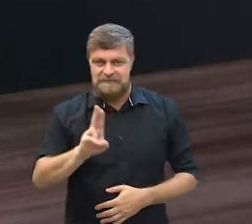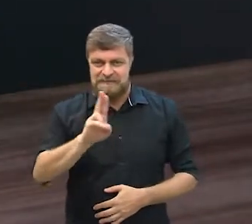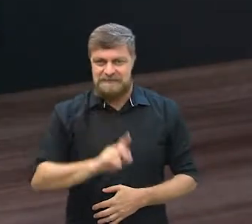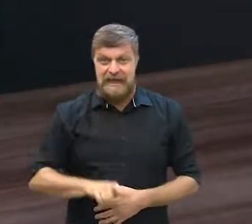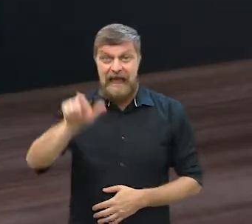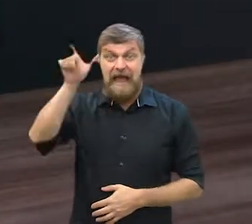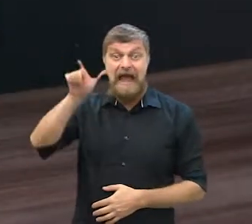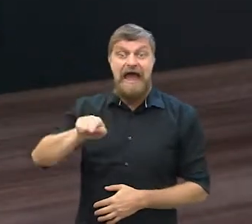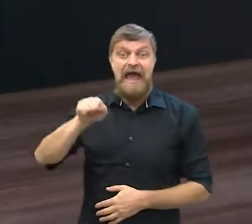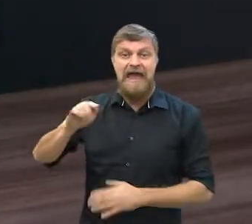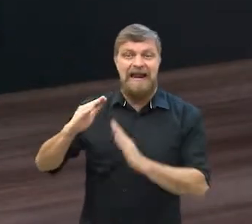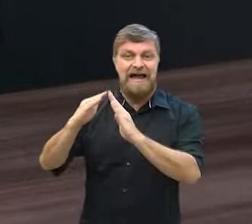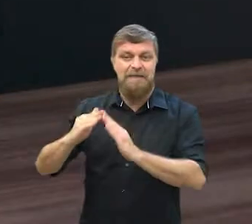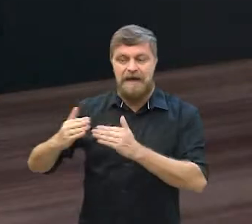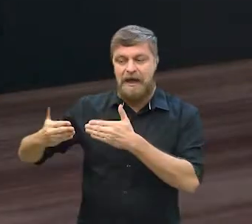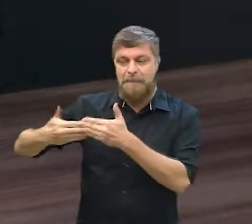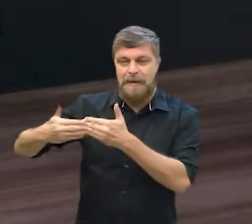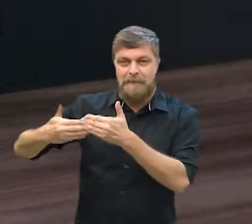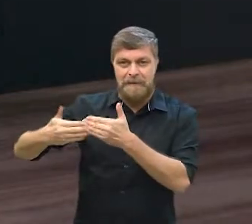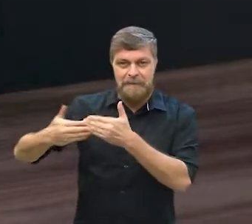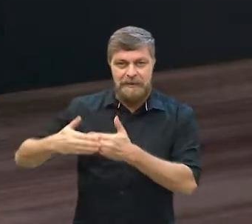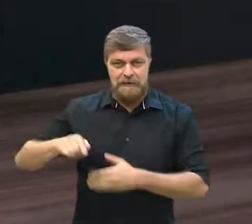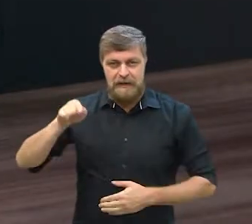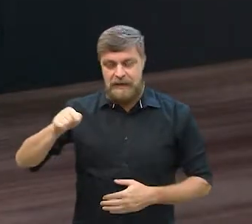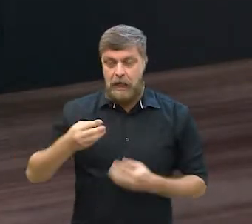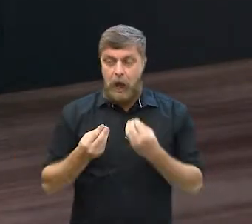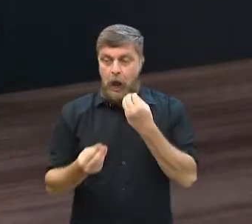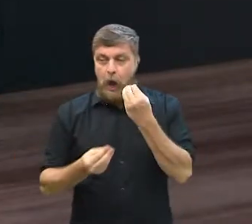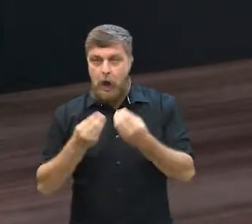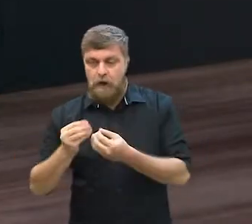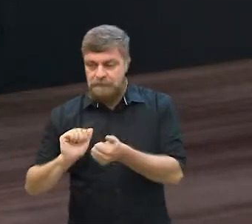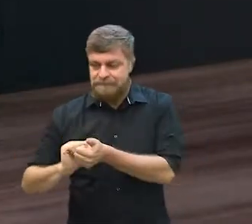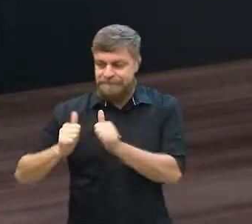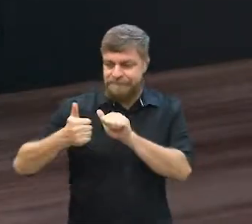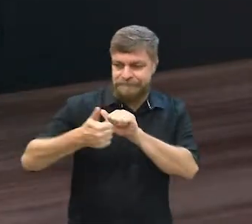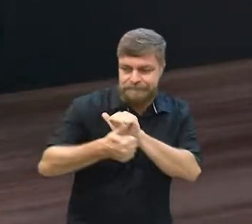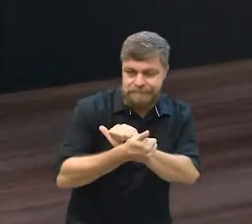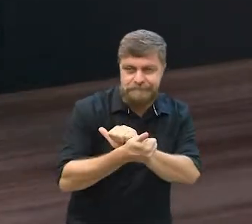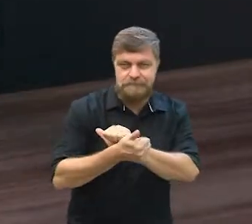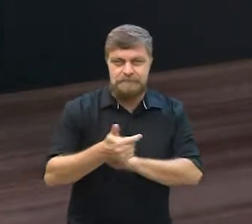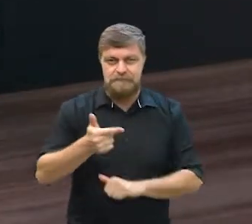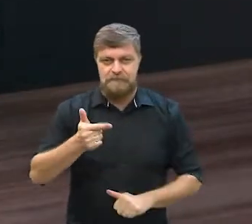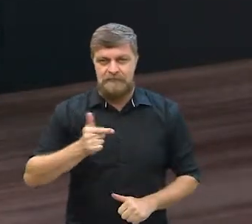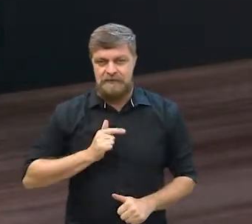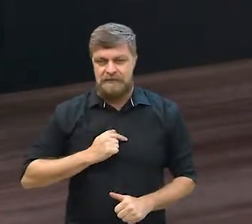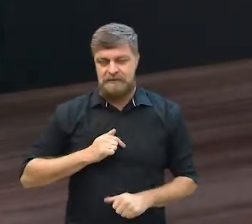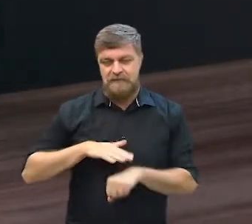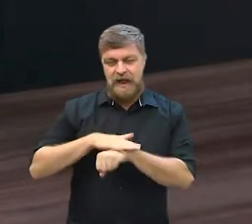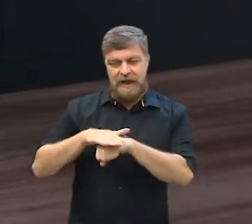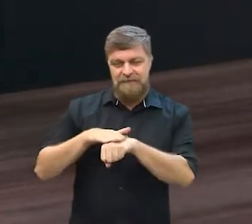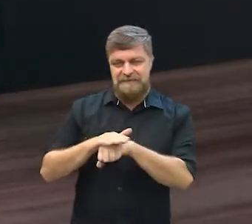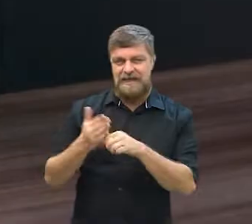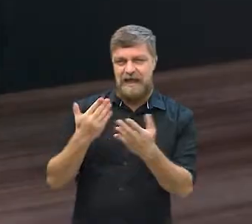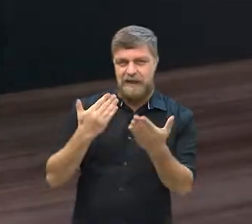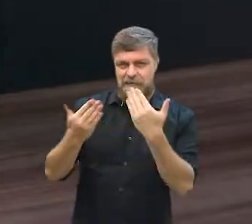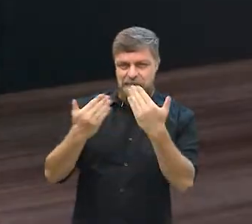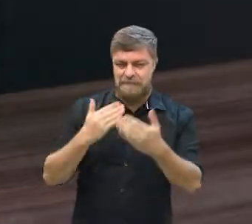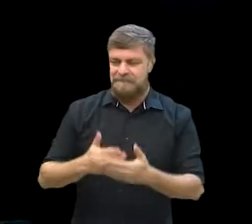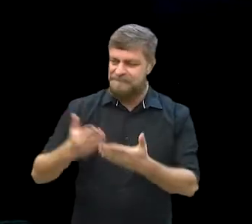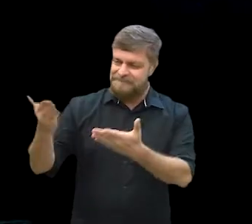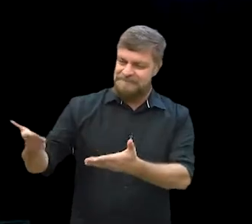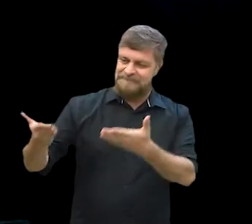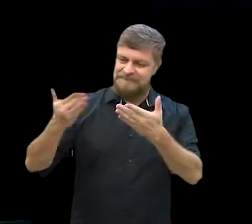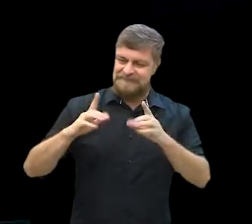Campinas, ela que é de Ribeirão Preto, e agora fala de como teve que remodelar o negócio e a gente vai conversar um